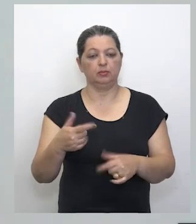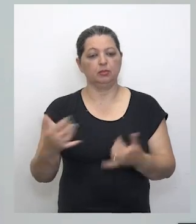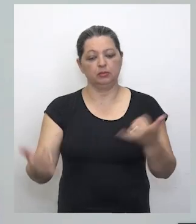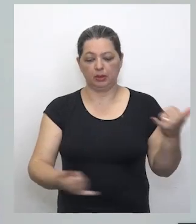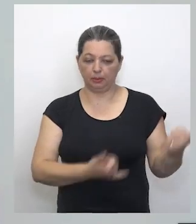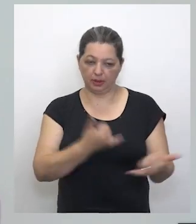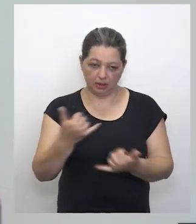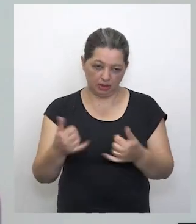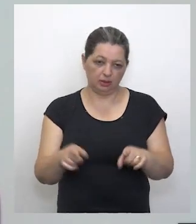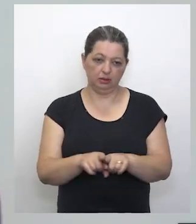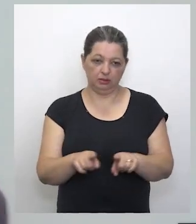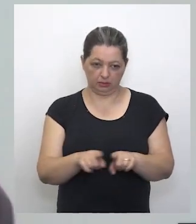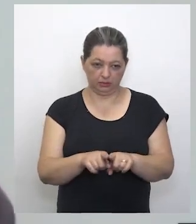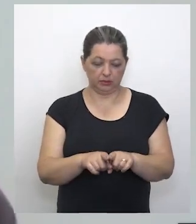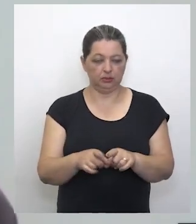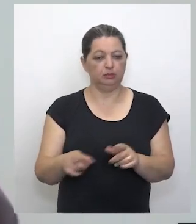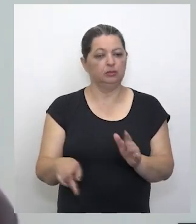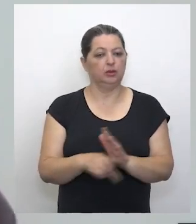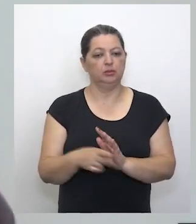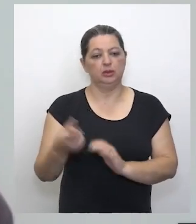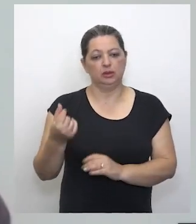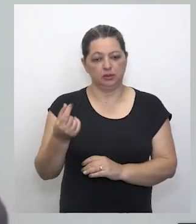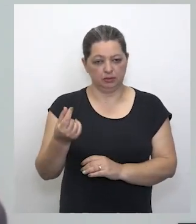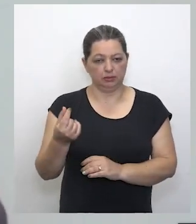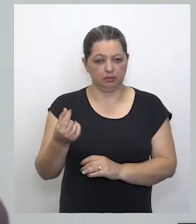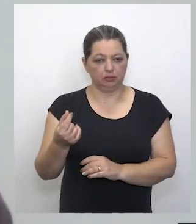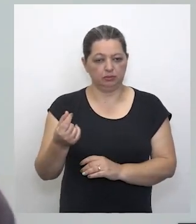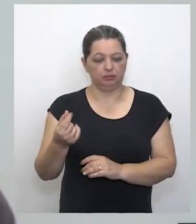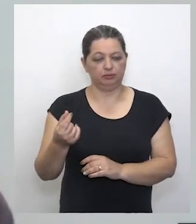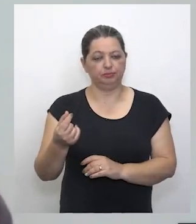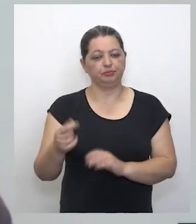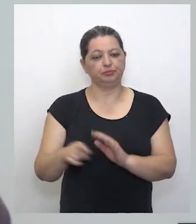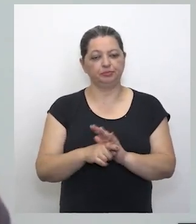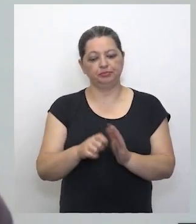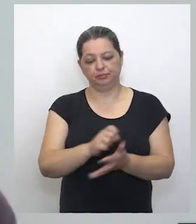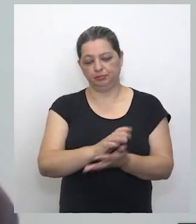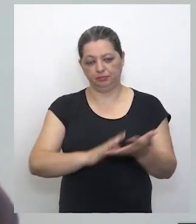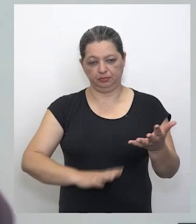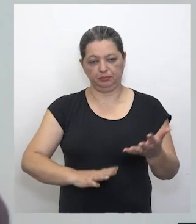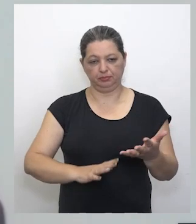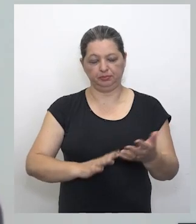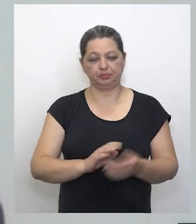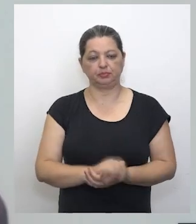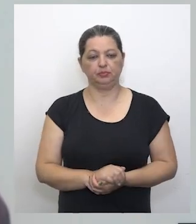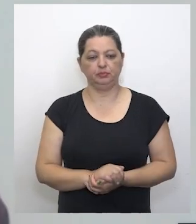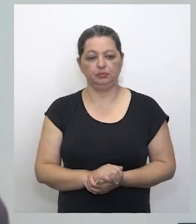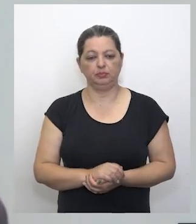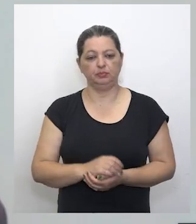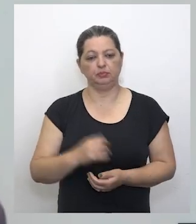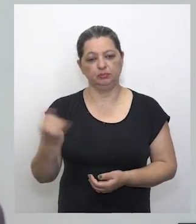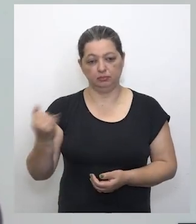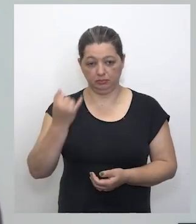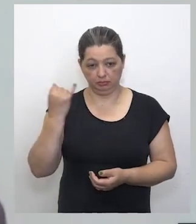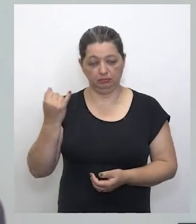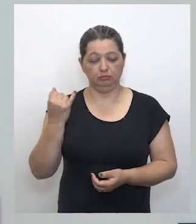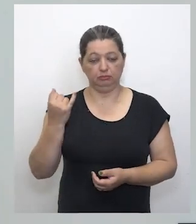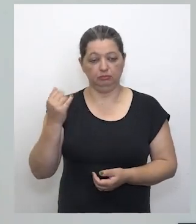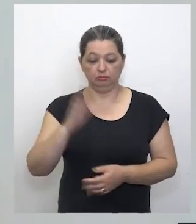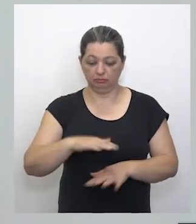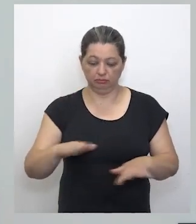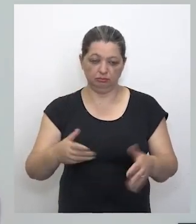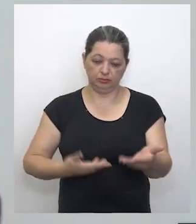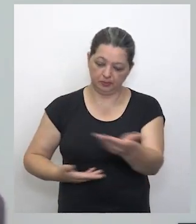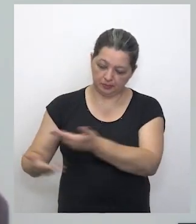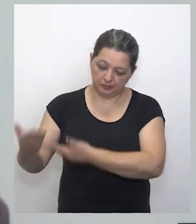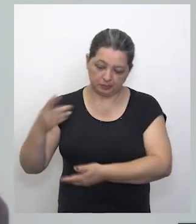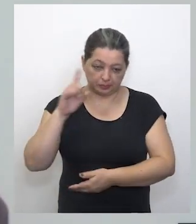sistema monetário. Esse tipo de atividade faz sentido para as crianças, possibilita relações com questões do dia a